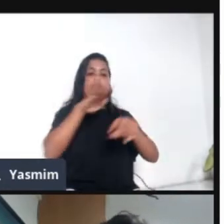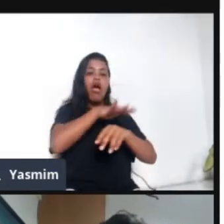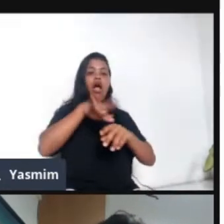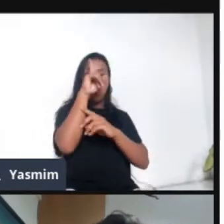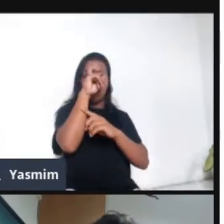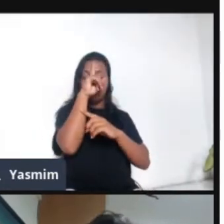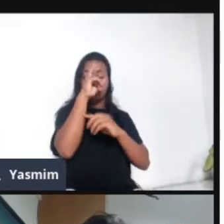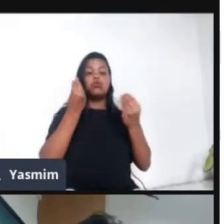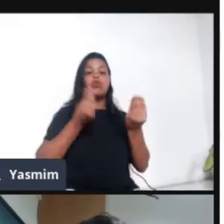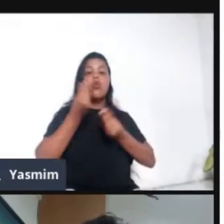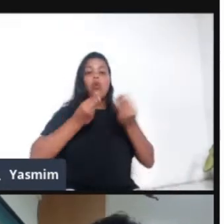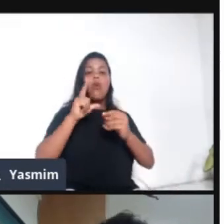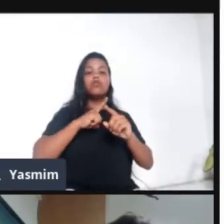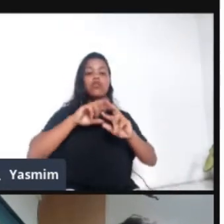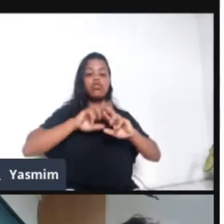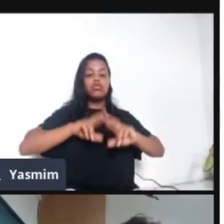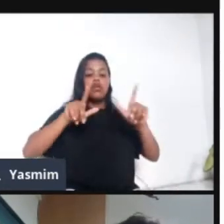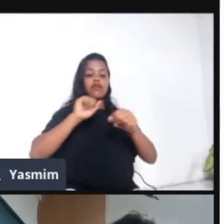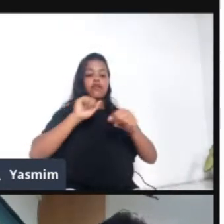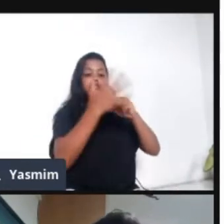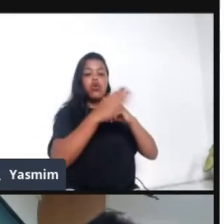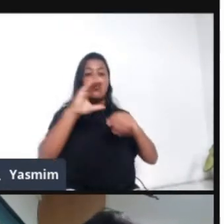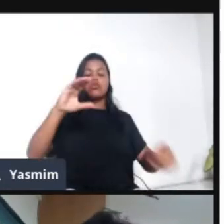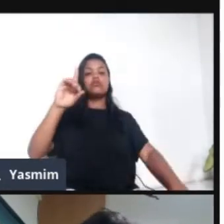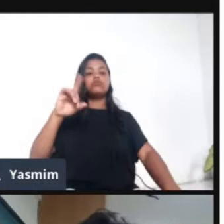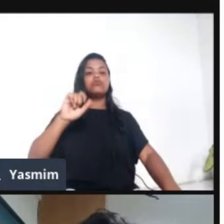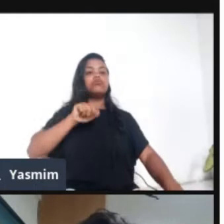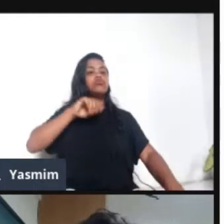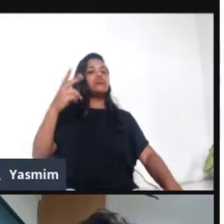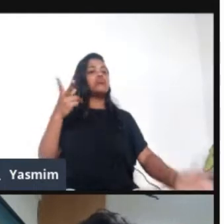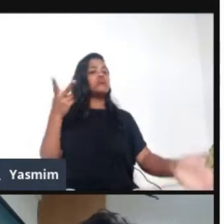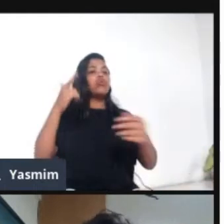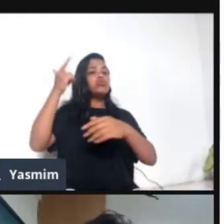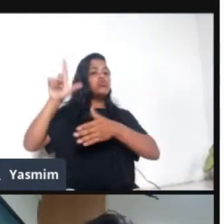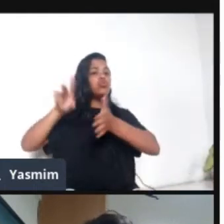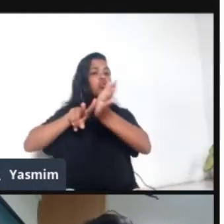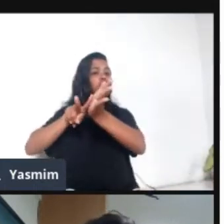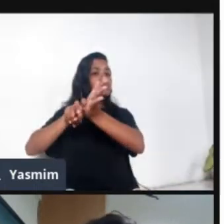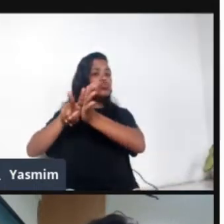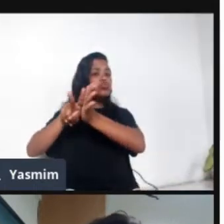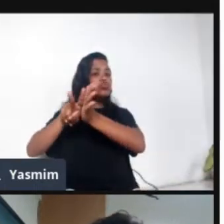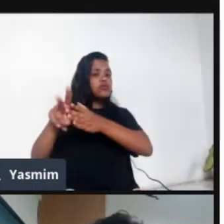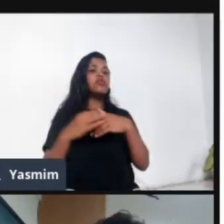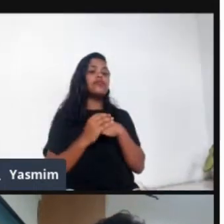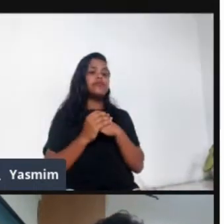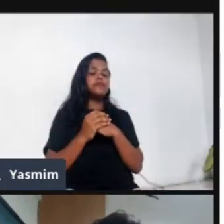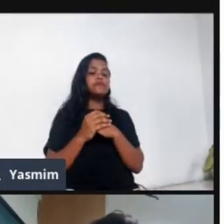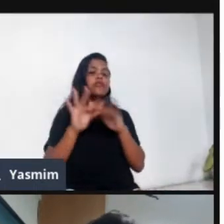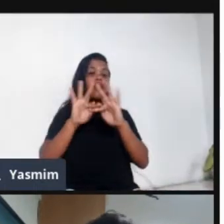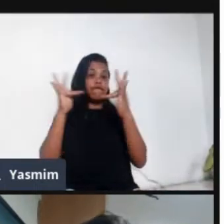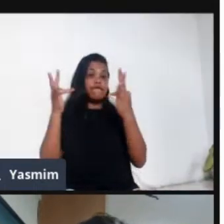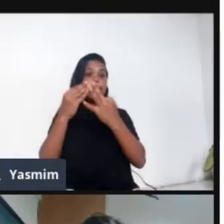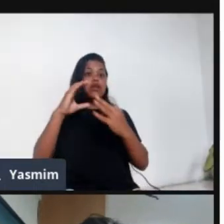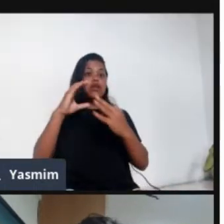o SARS-CoV-2 dos outros vírus da família do coronavírus. Então, toda a utilização de